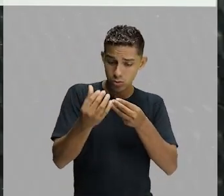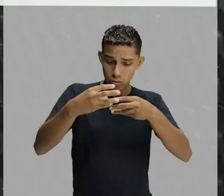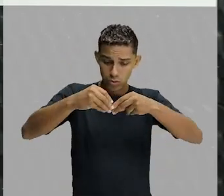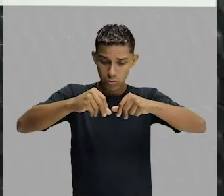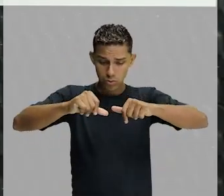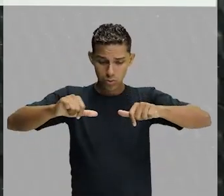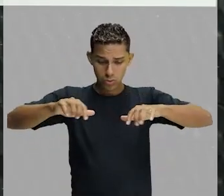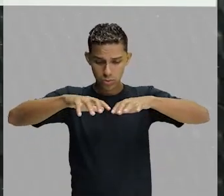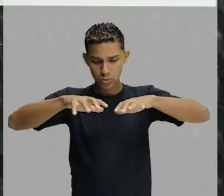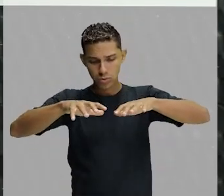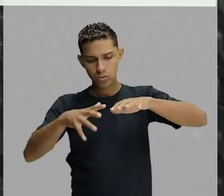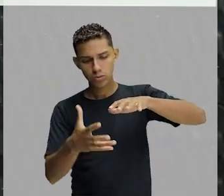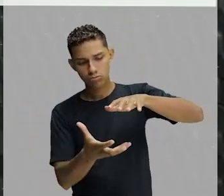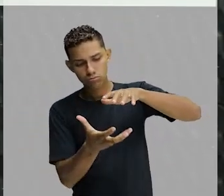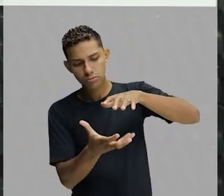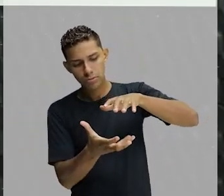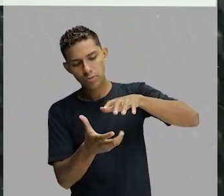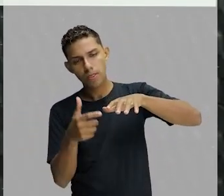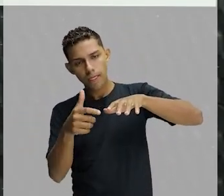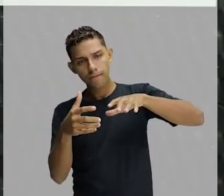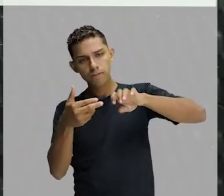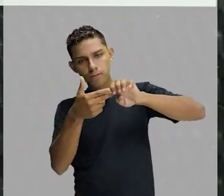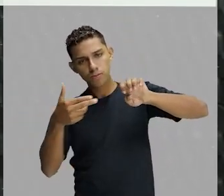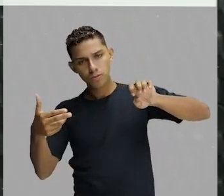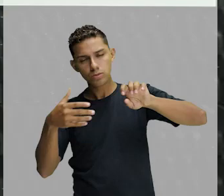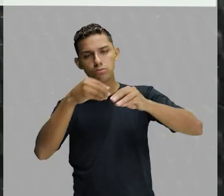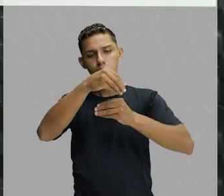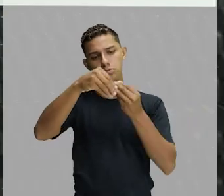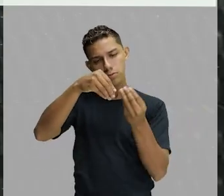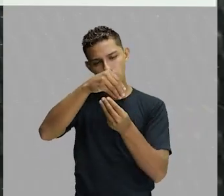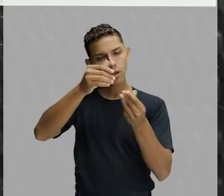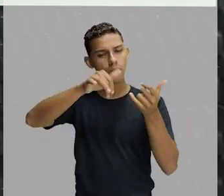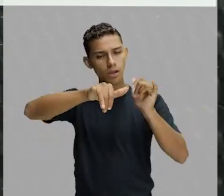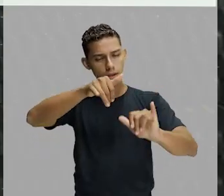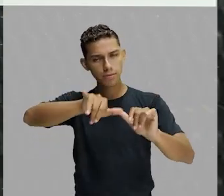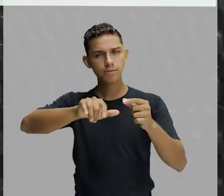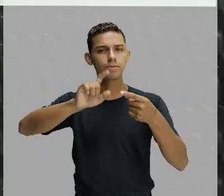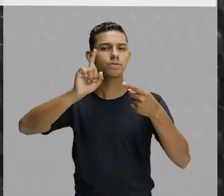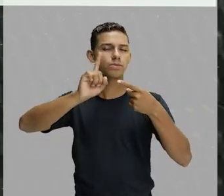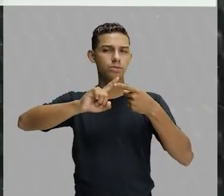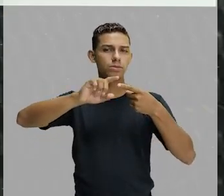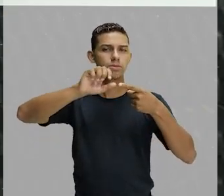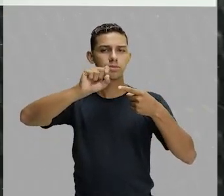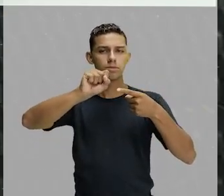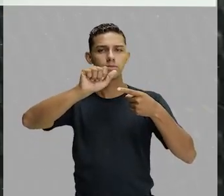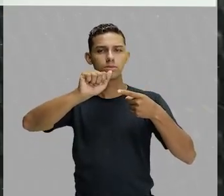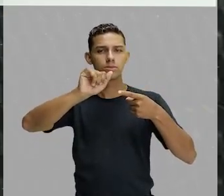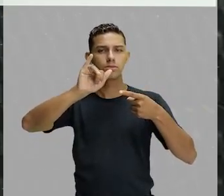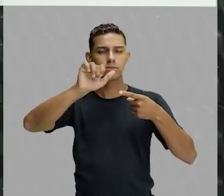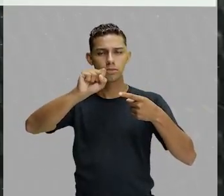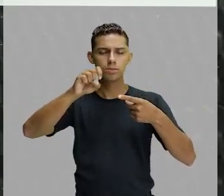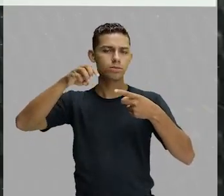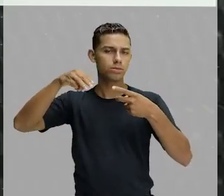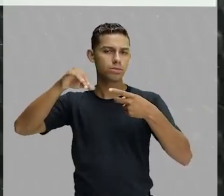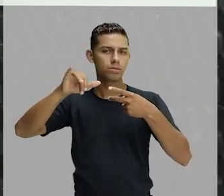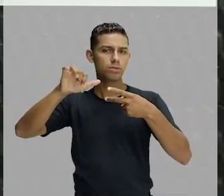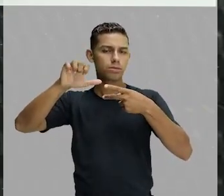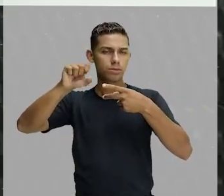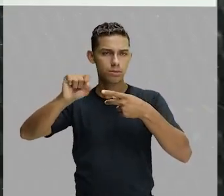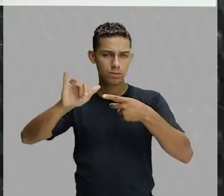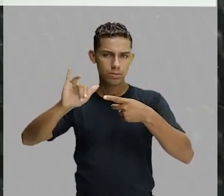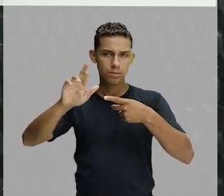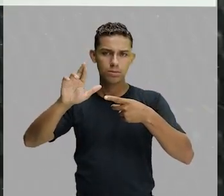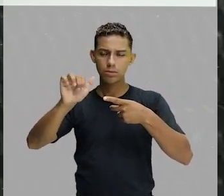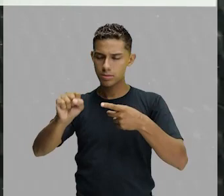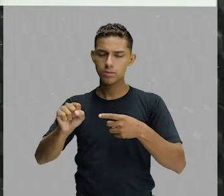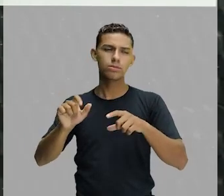né, dos elementos constituintes, como sais minerais e nutrientes e outros nutrientes